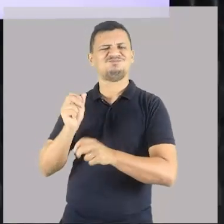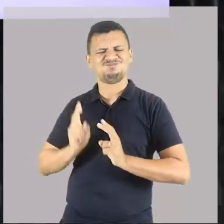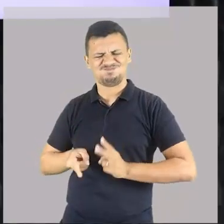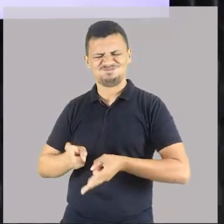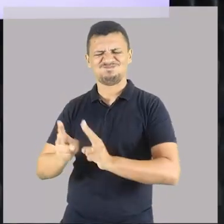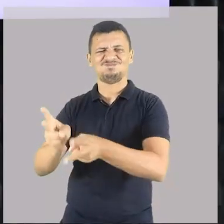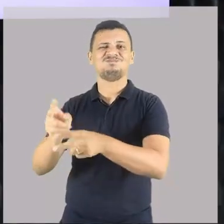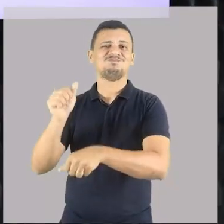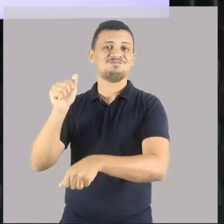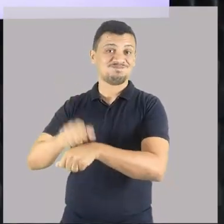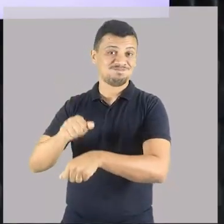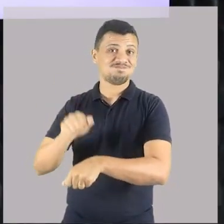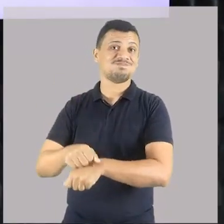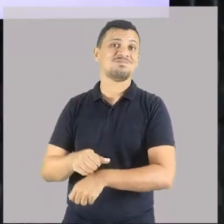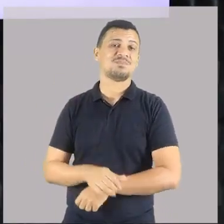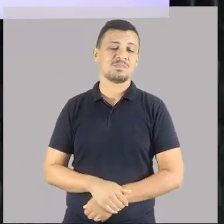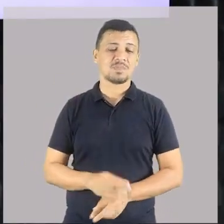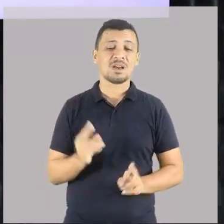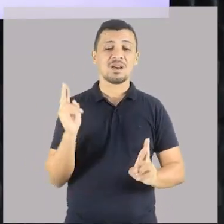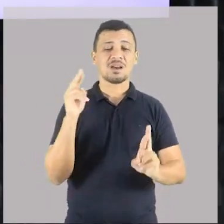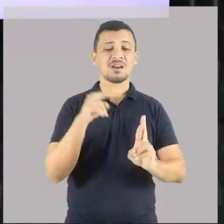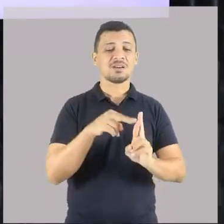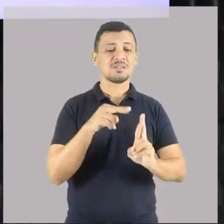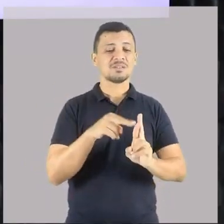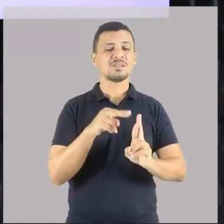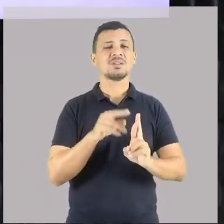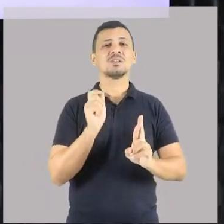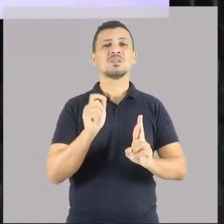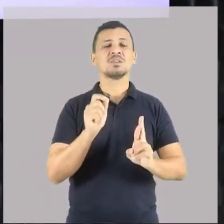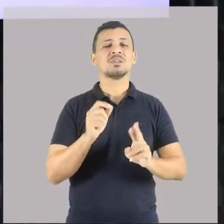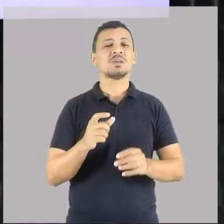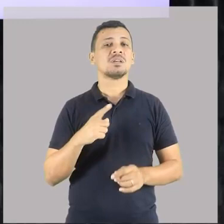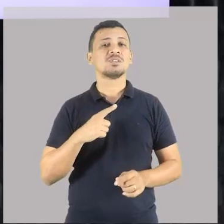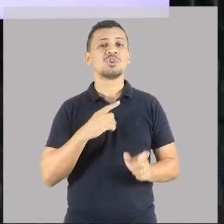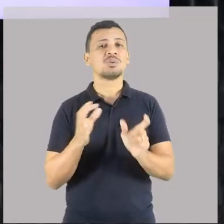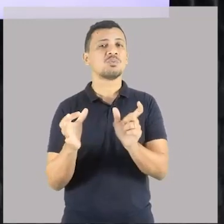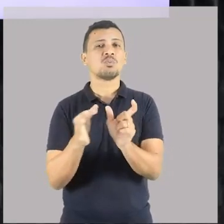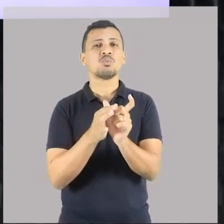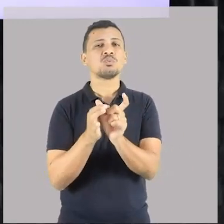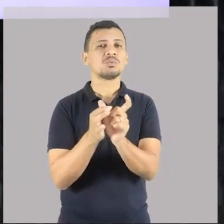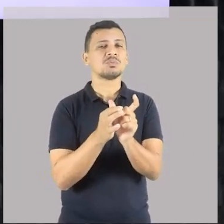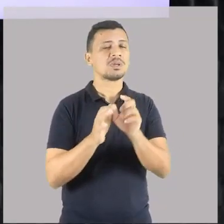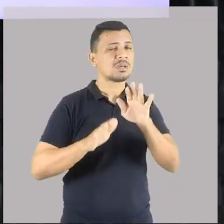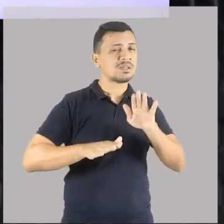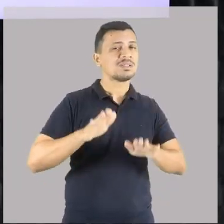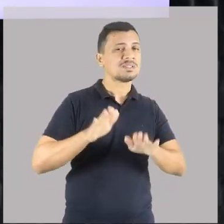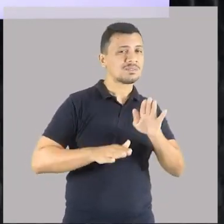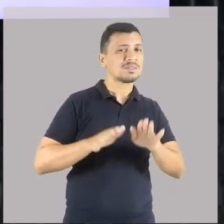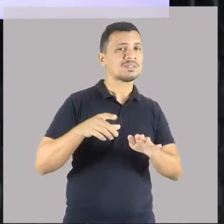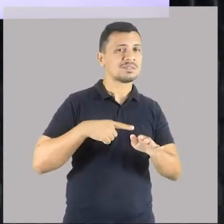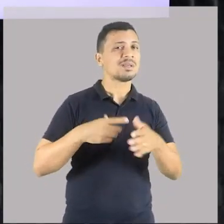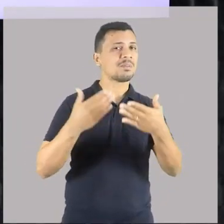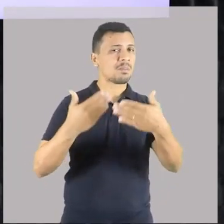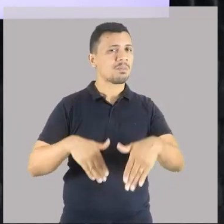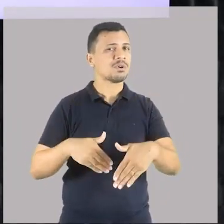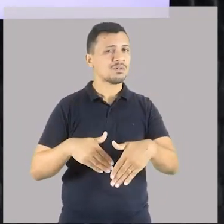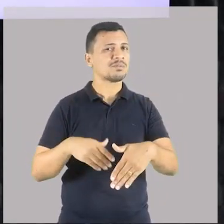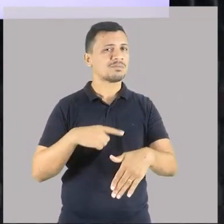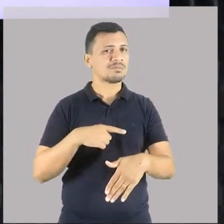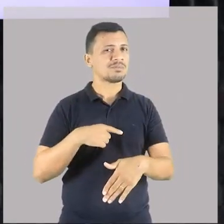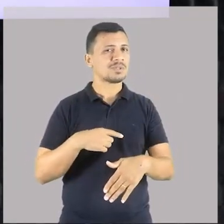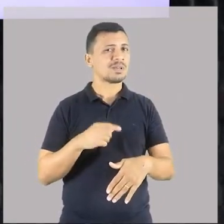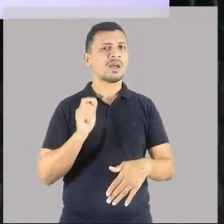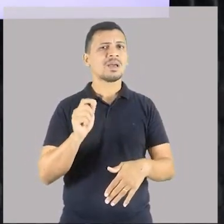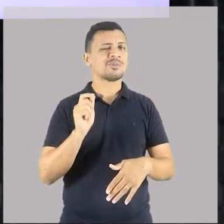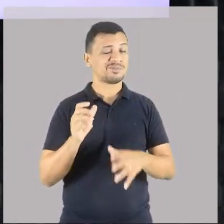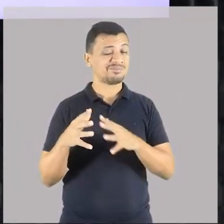certo? Nessa referência aqui, nós temos um conectivo que de vez em quando aparece em provas de concurso para